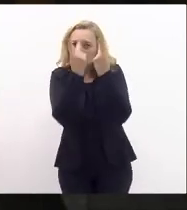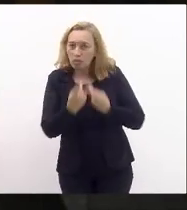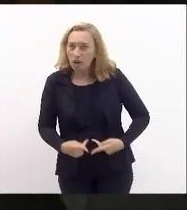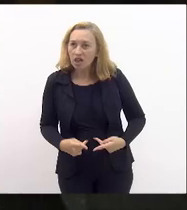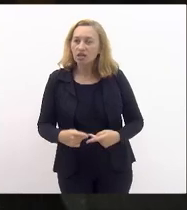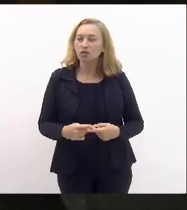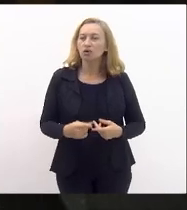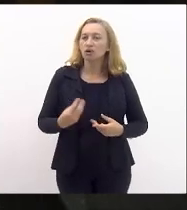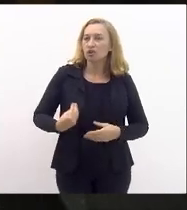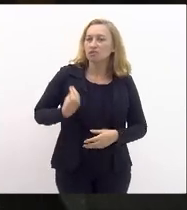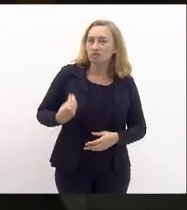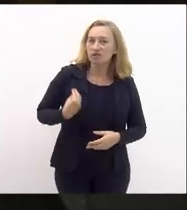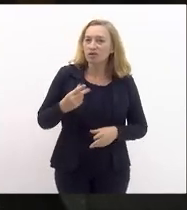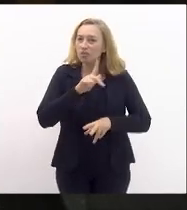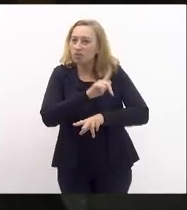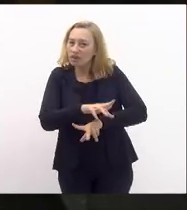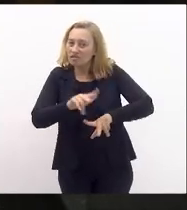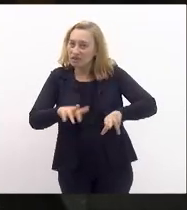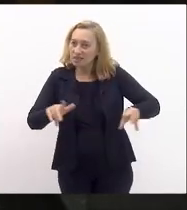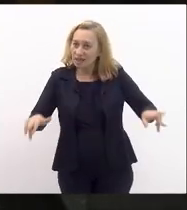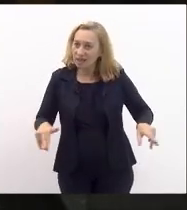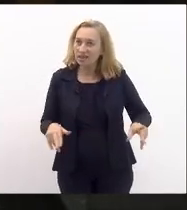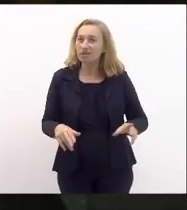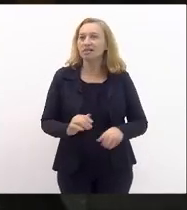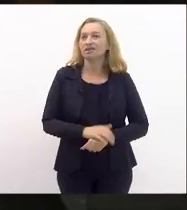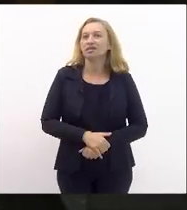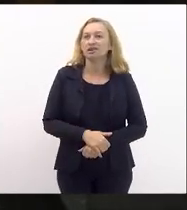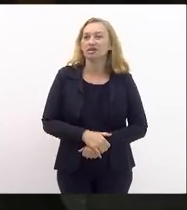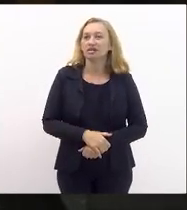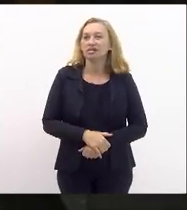o convívio com a diversidade, a gente esteja,